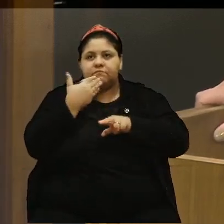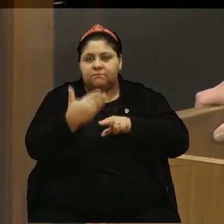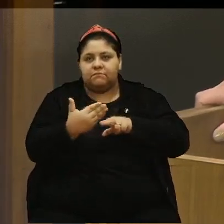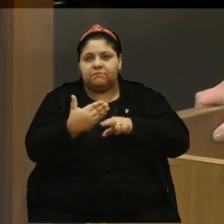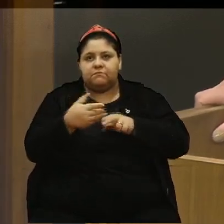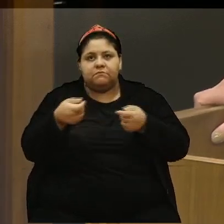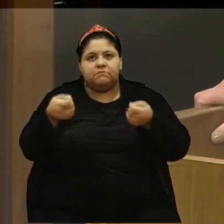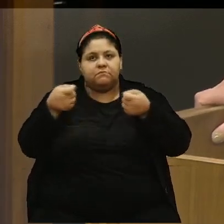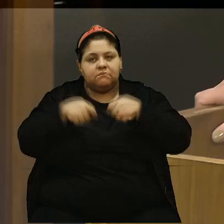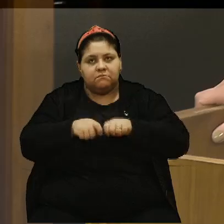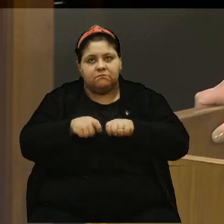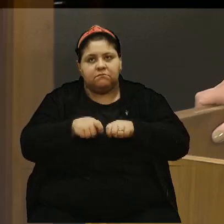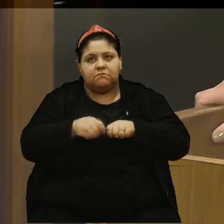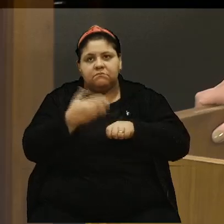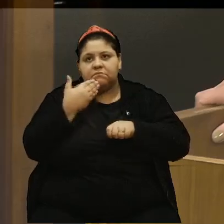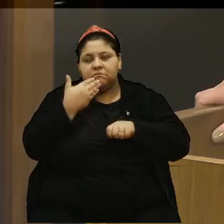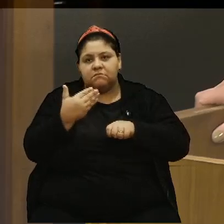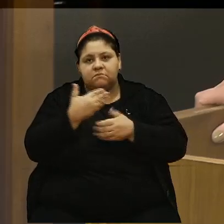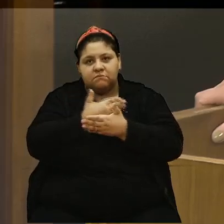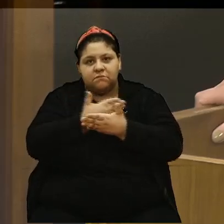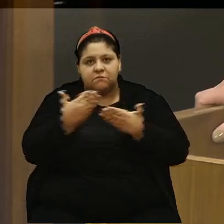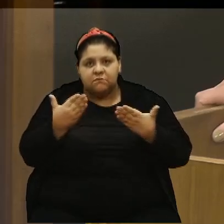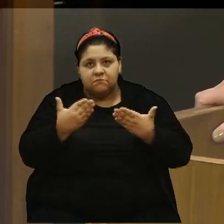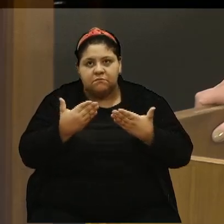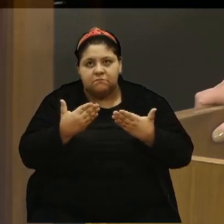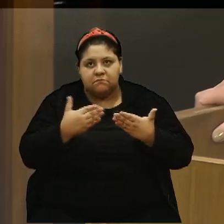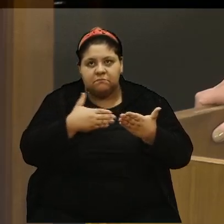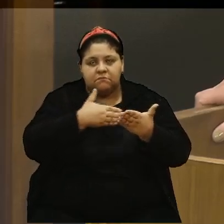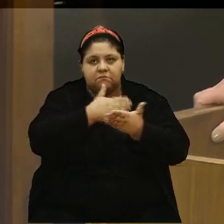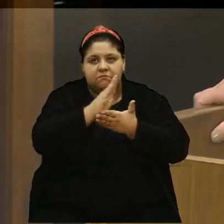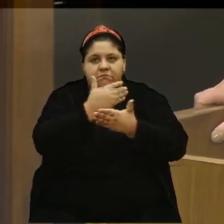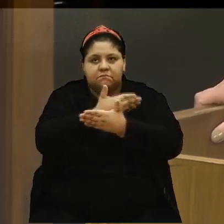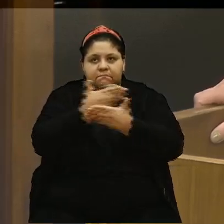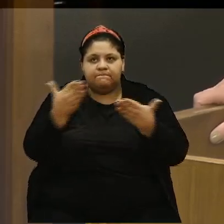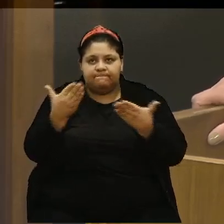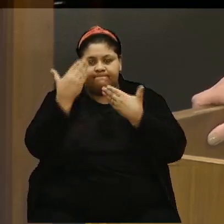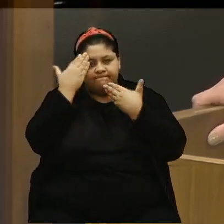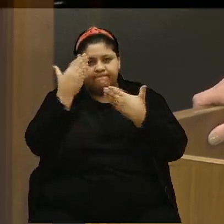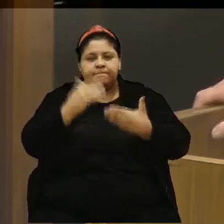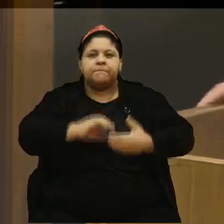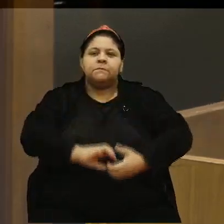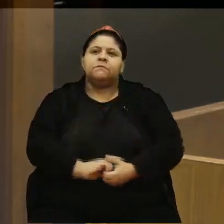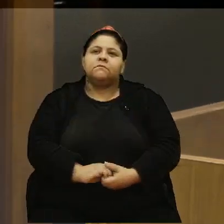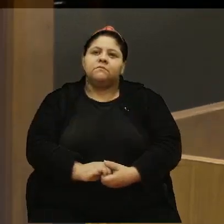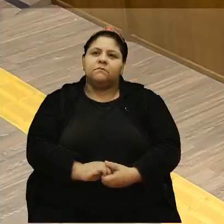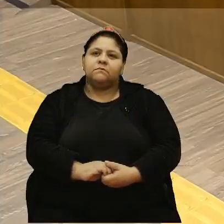tão necessário e eu peço aqui a aprovação dos nobres pares. Muito obrigada. Obrigado.